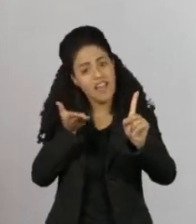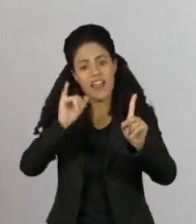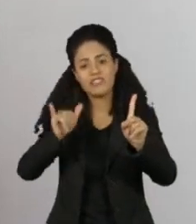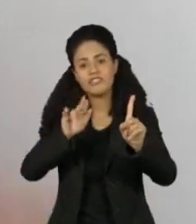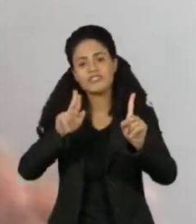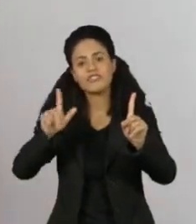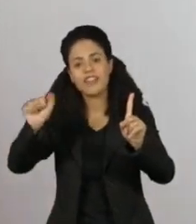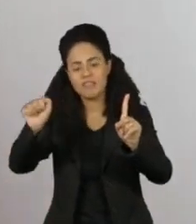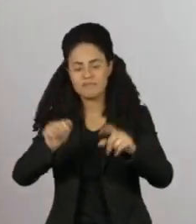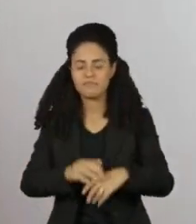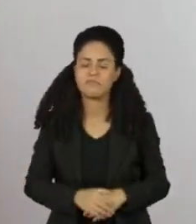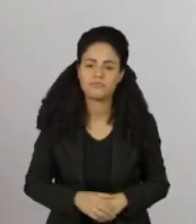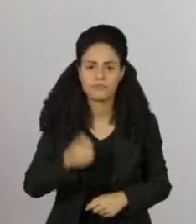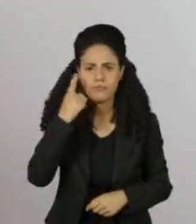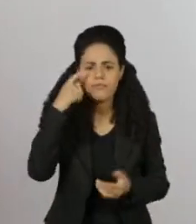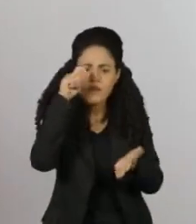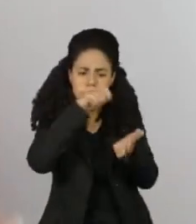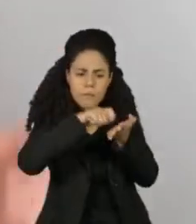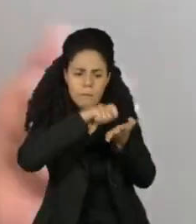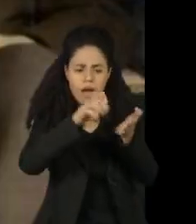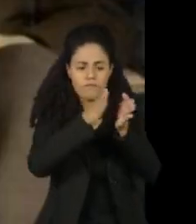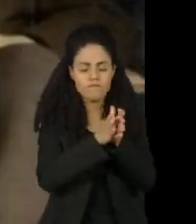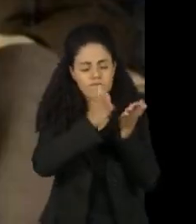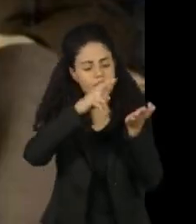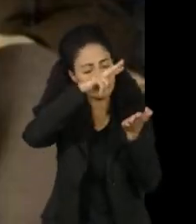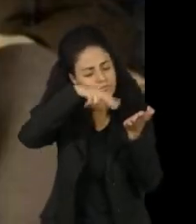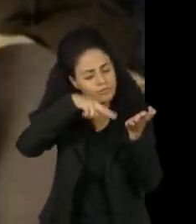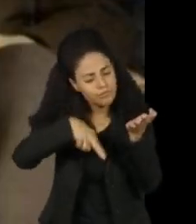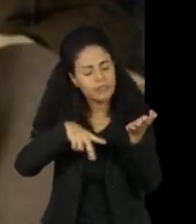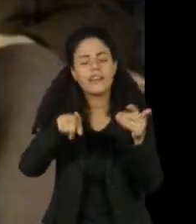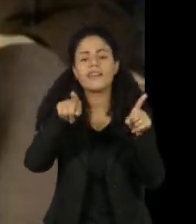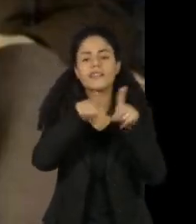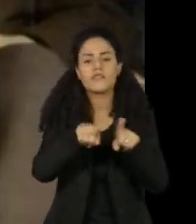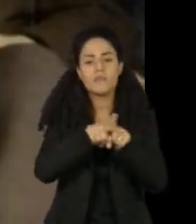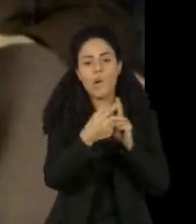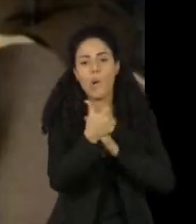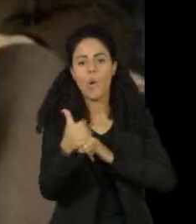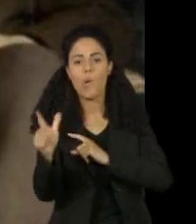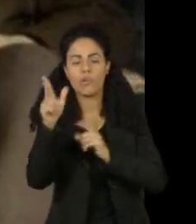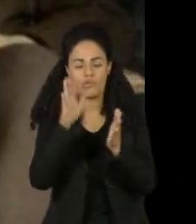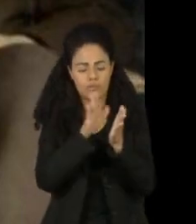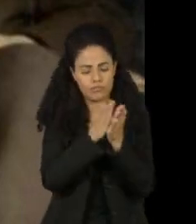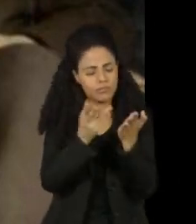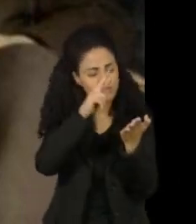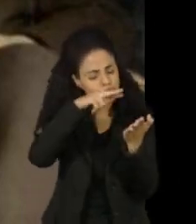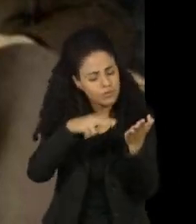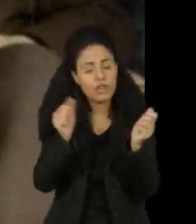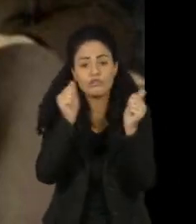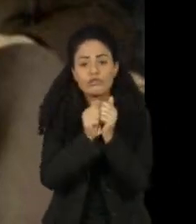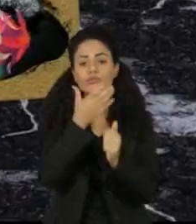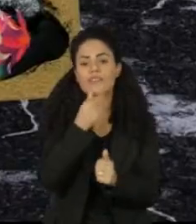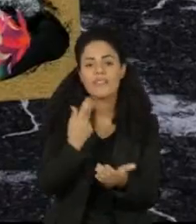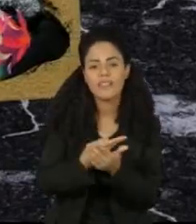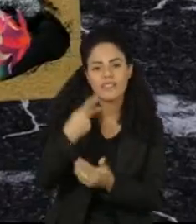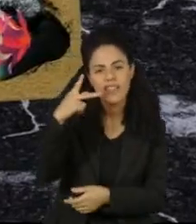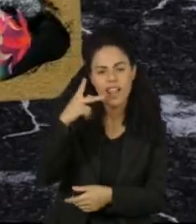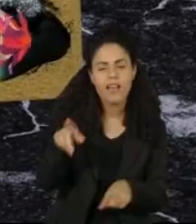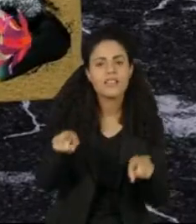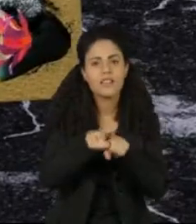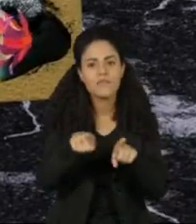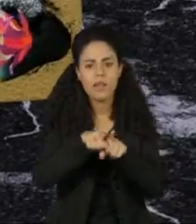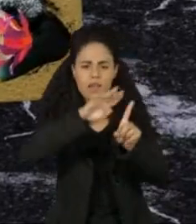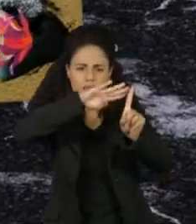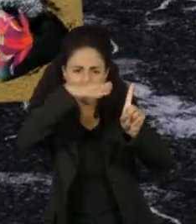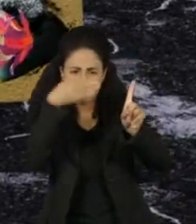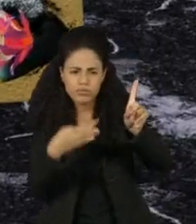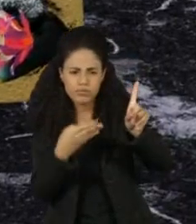ela que escreveu, tem um segundo livro que ela escreveu junto com o marido dela, e um terceiro, que é uma homenagem a ela,